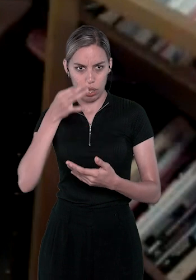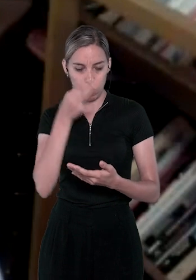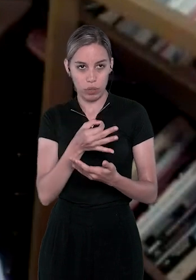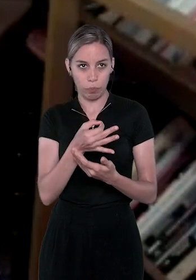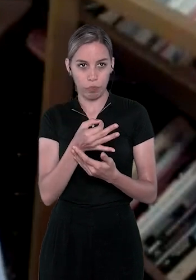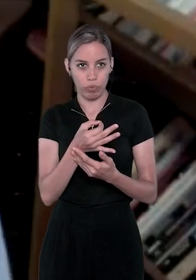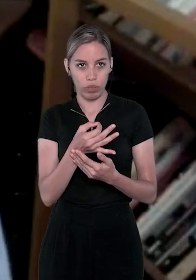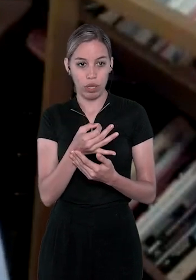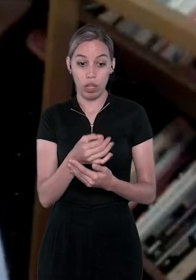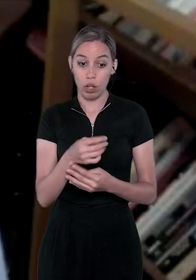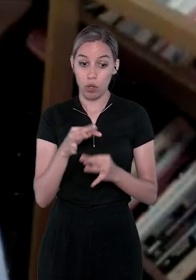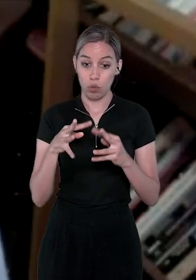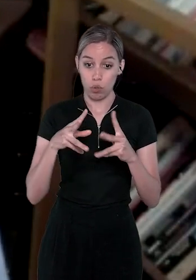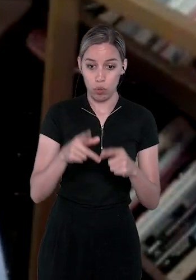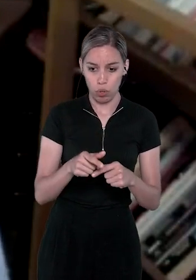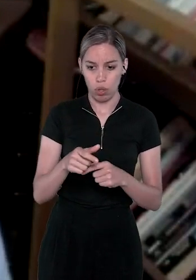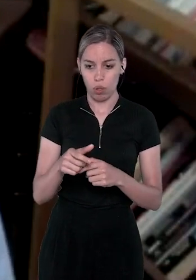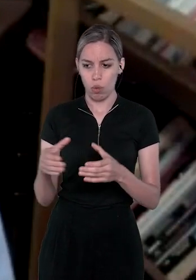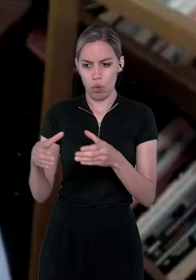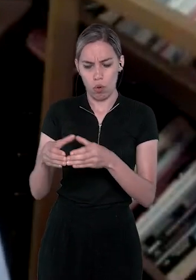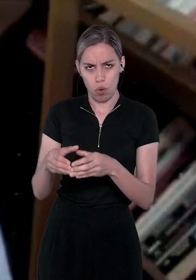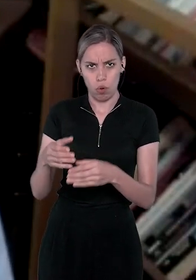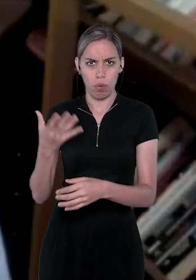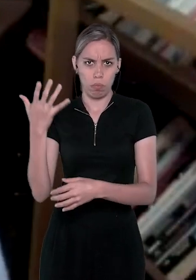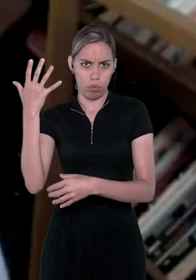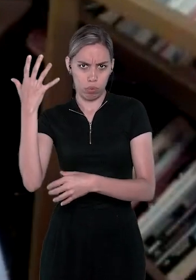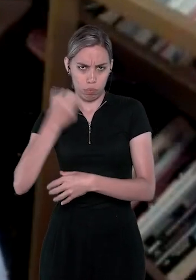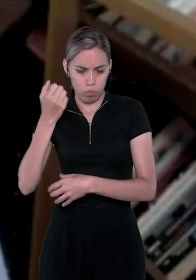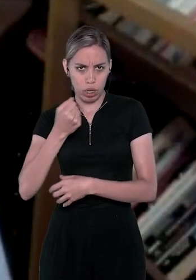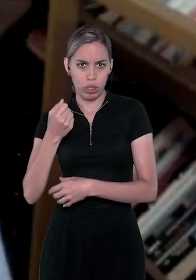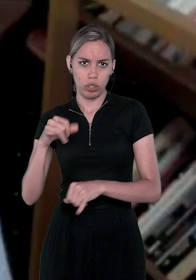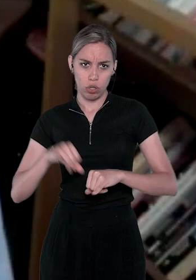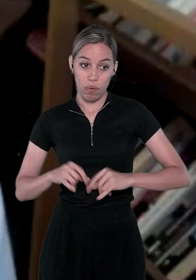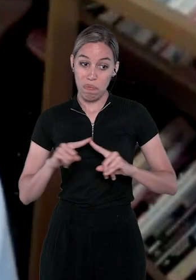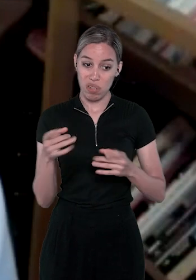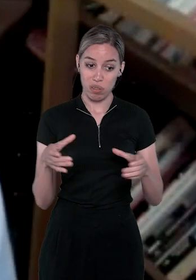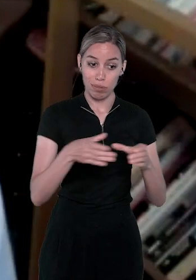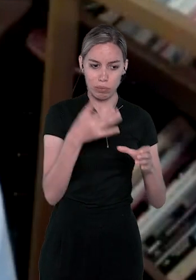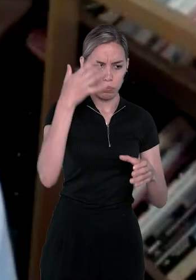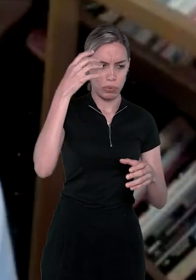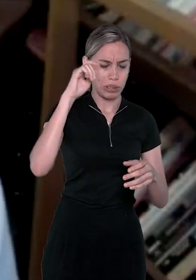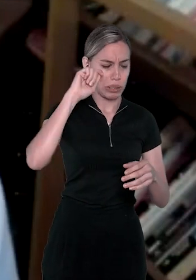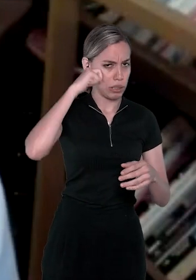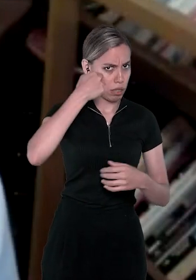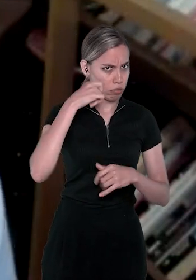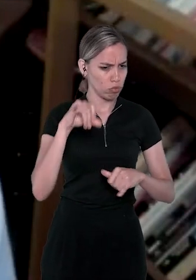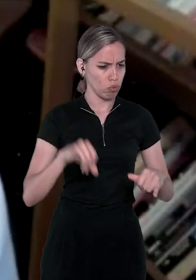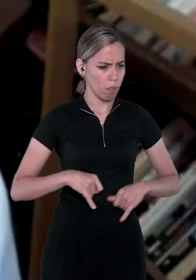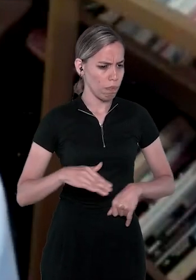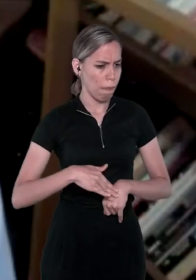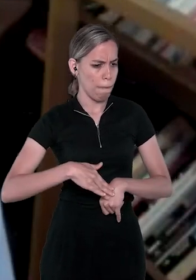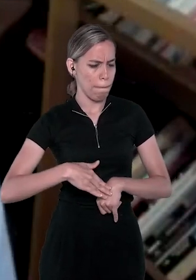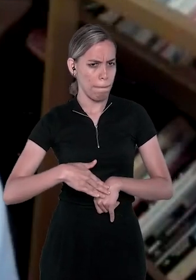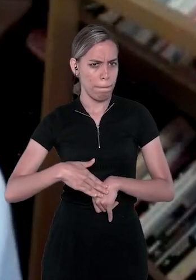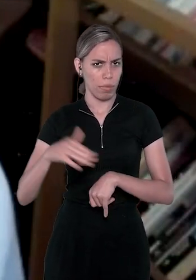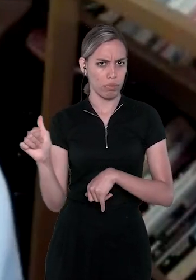envolvendo, mas o mundo dos negros tem uma outra completamente diferente, muito mais dura. Então, esse